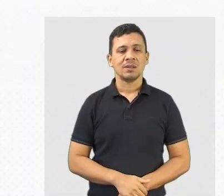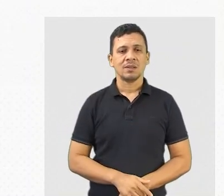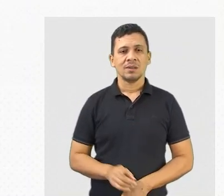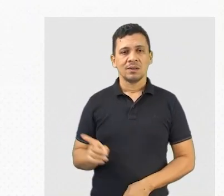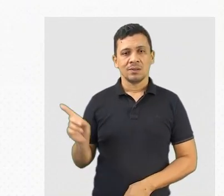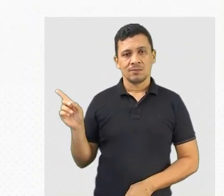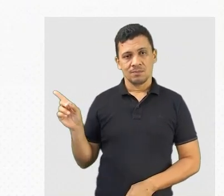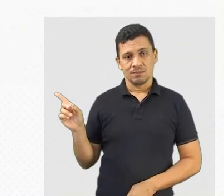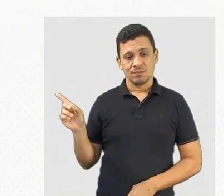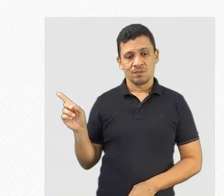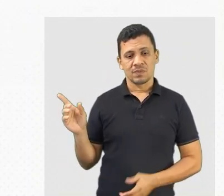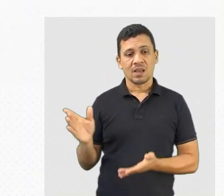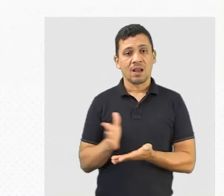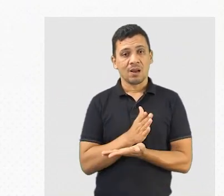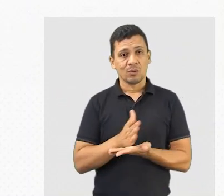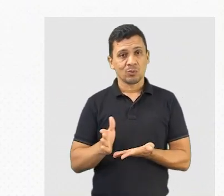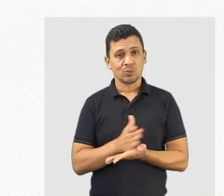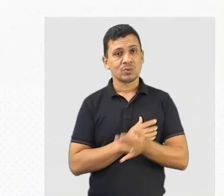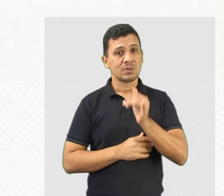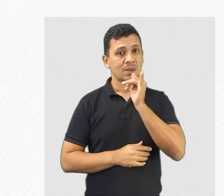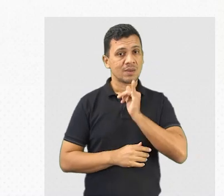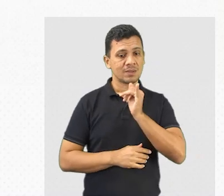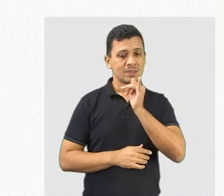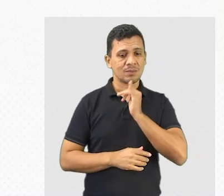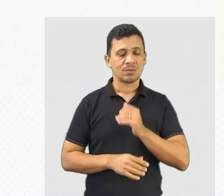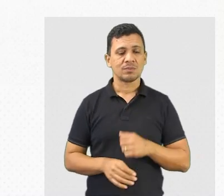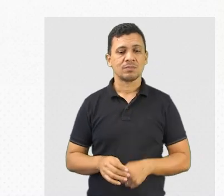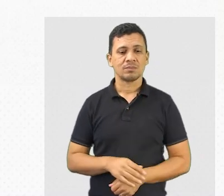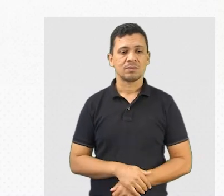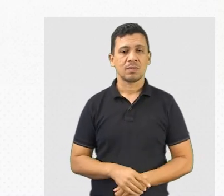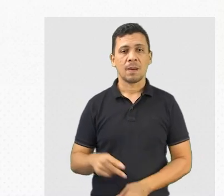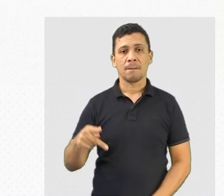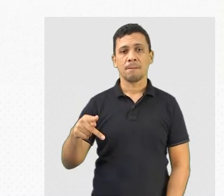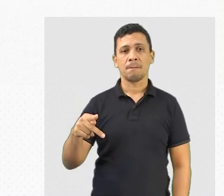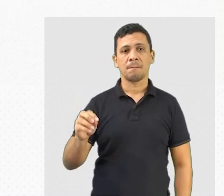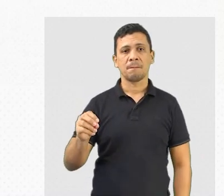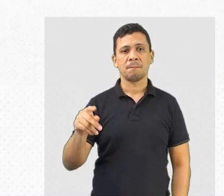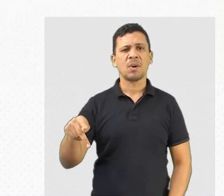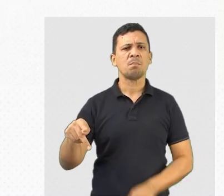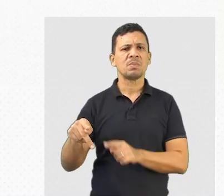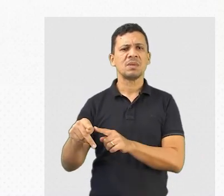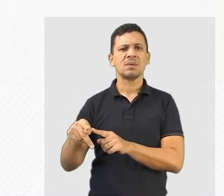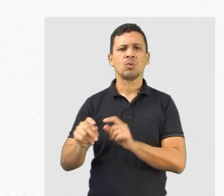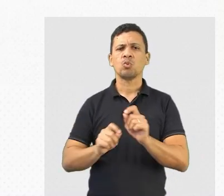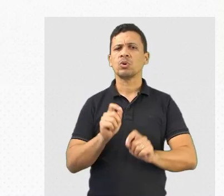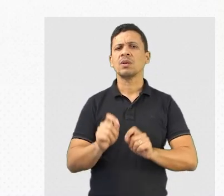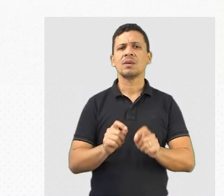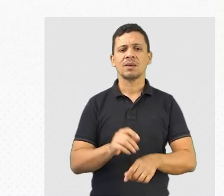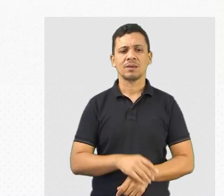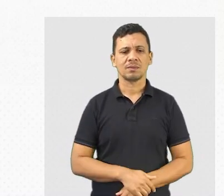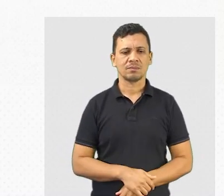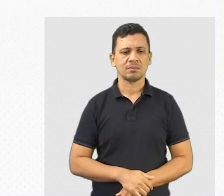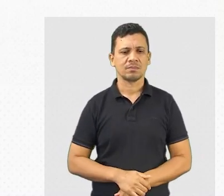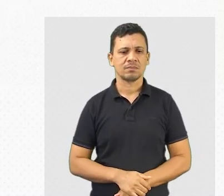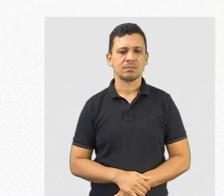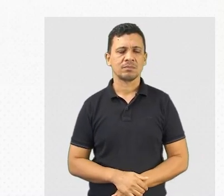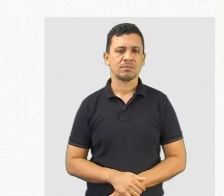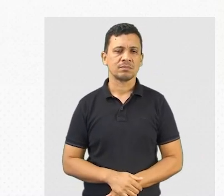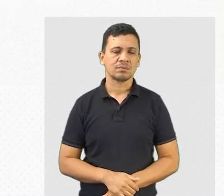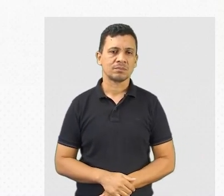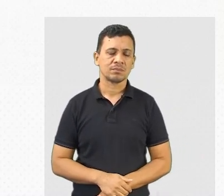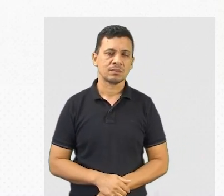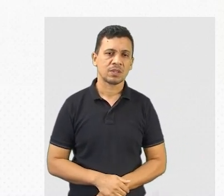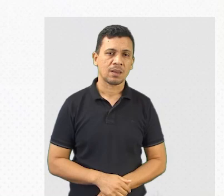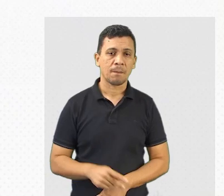vocês aqui alguns exemplos, tá? Então, por exemplo, pop. O que é pop music? Popular music.